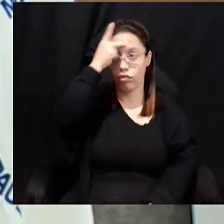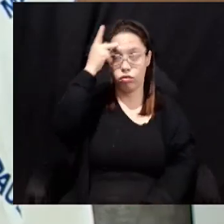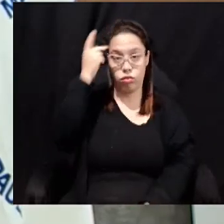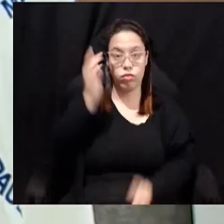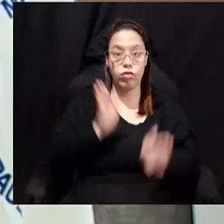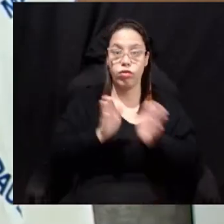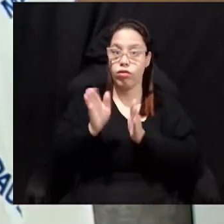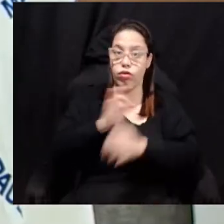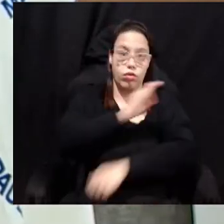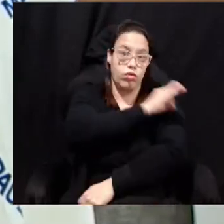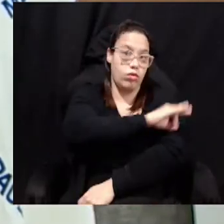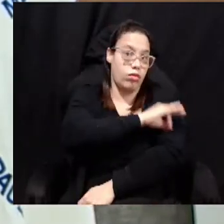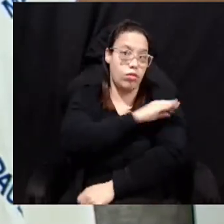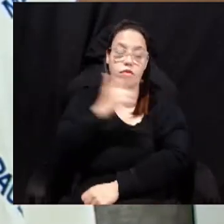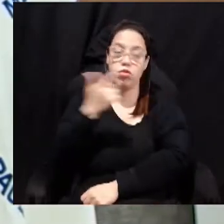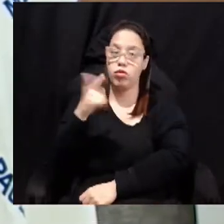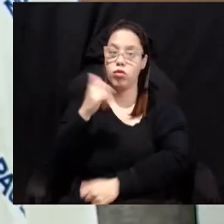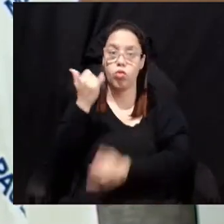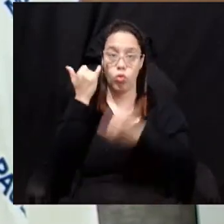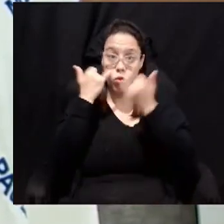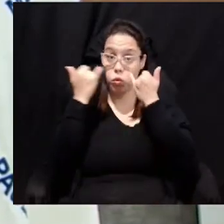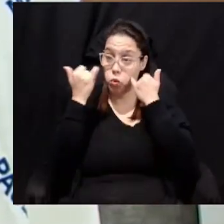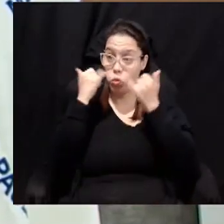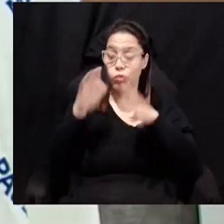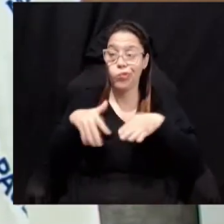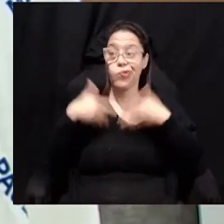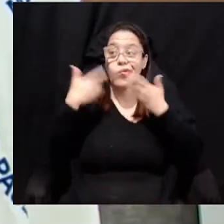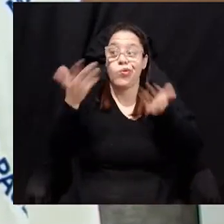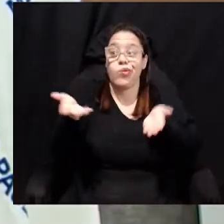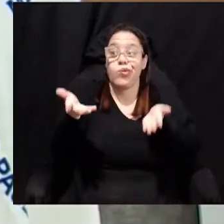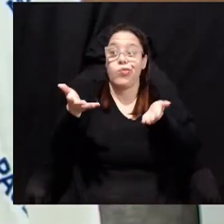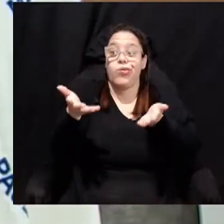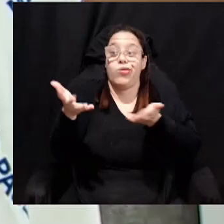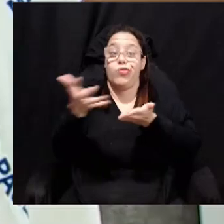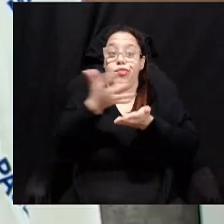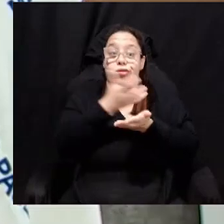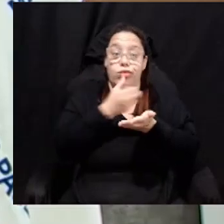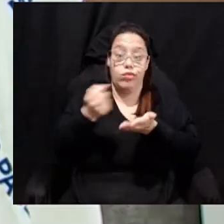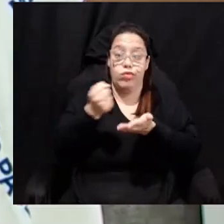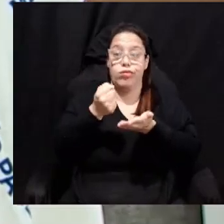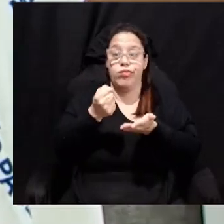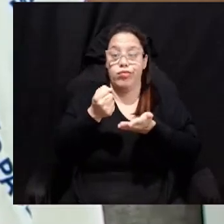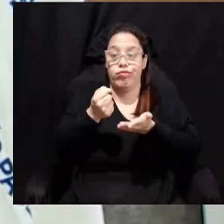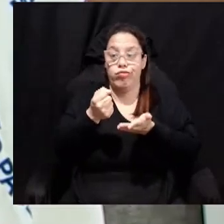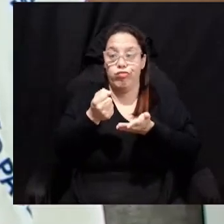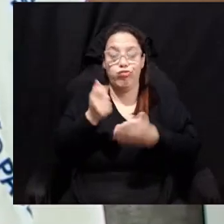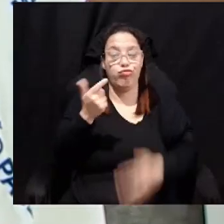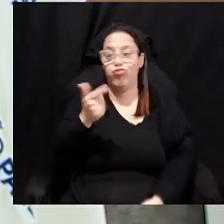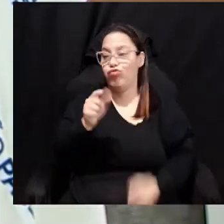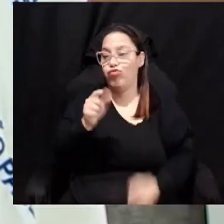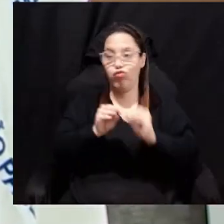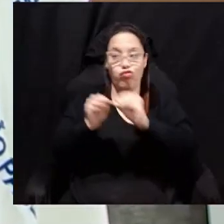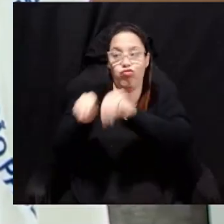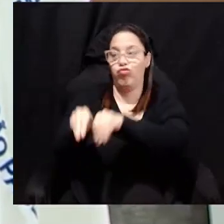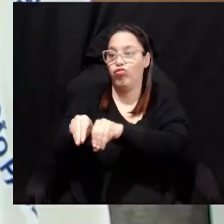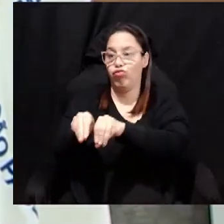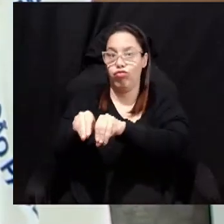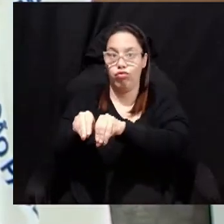não têm a informação de quando vai ser feita a coleta desses resíduos, acabam não deixando e descartando no